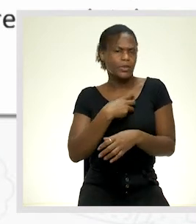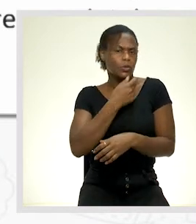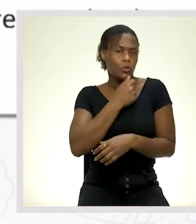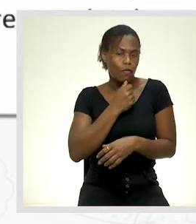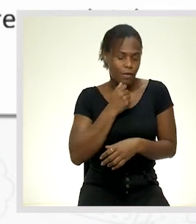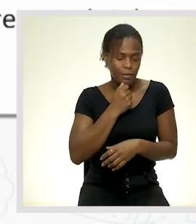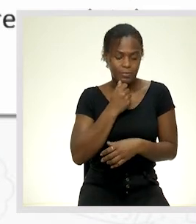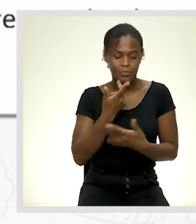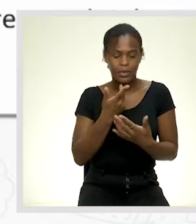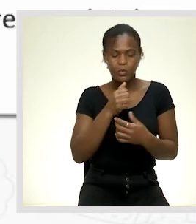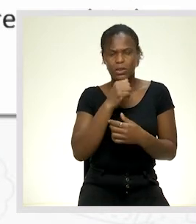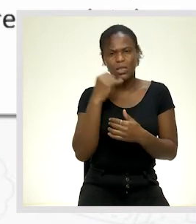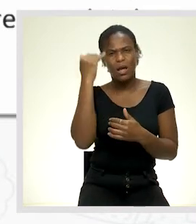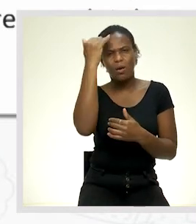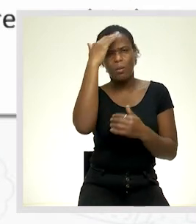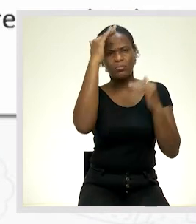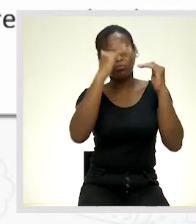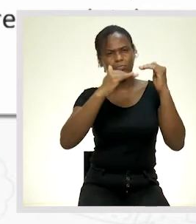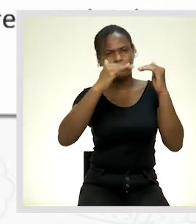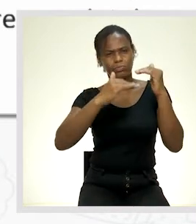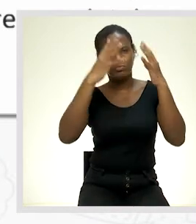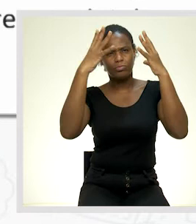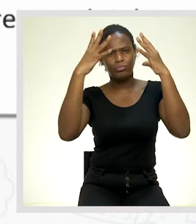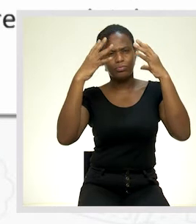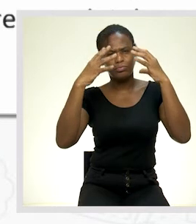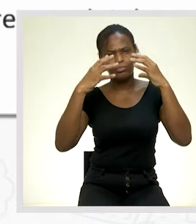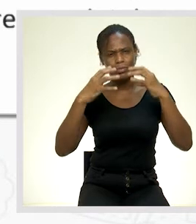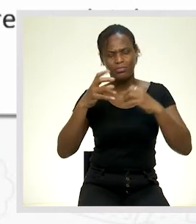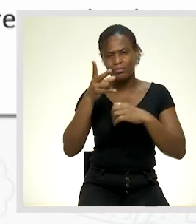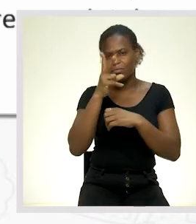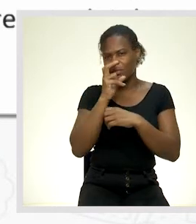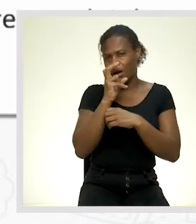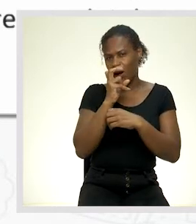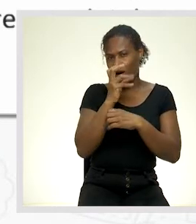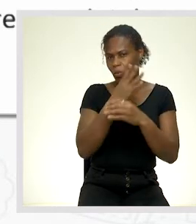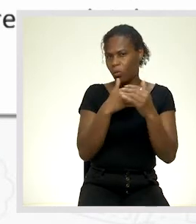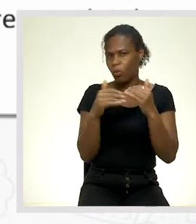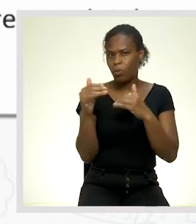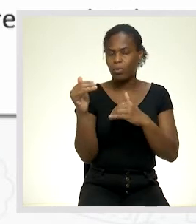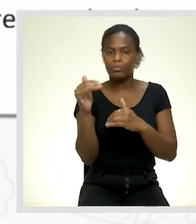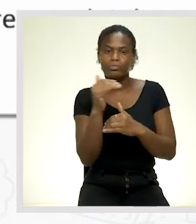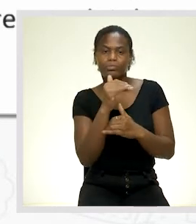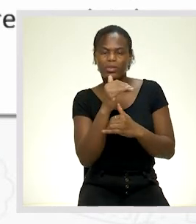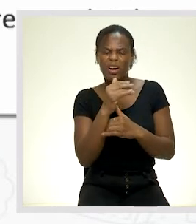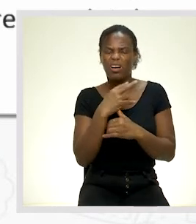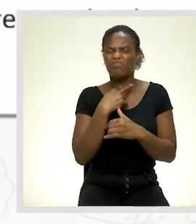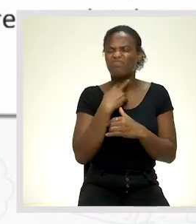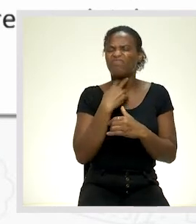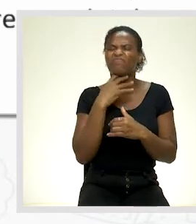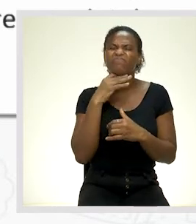sofrer. O céu parece baixo e de neblina. O gás, extravasado,